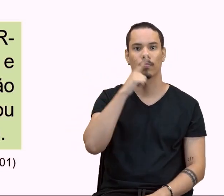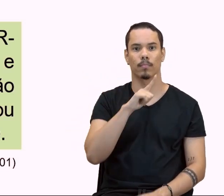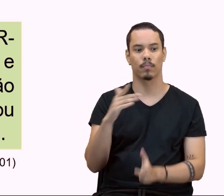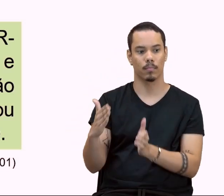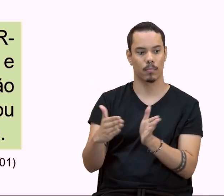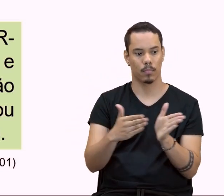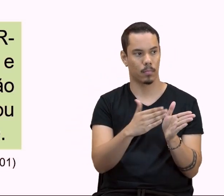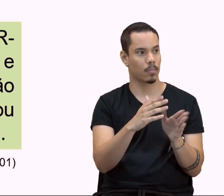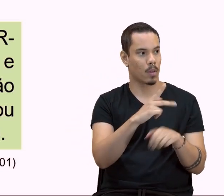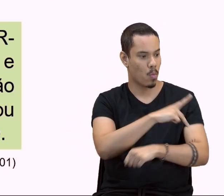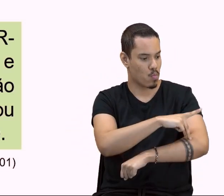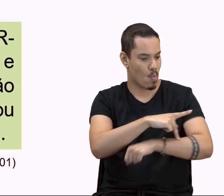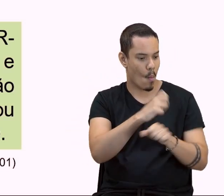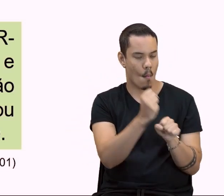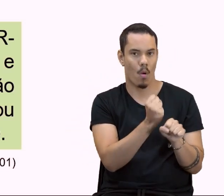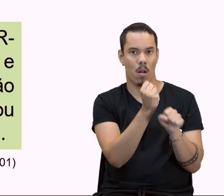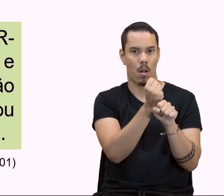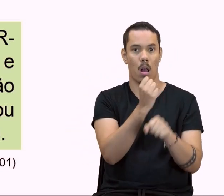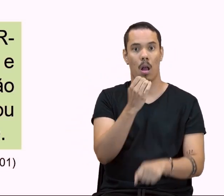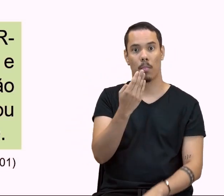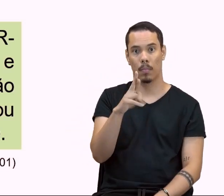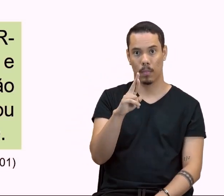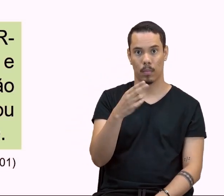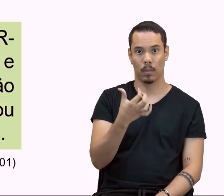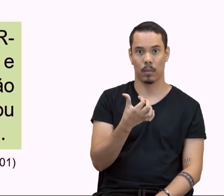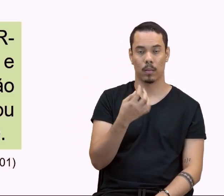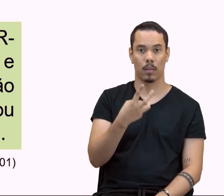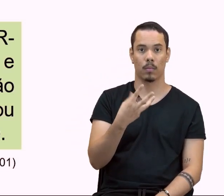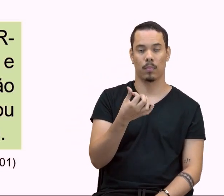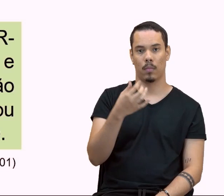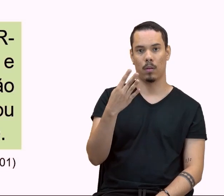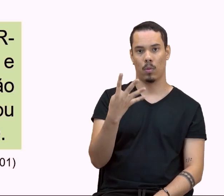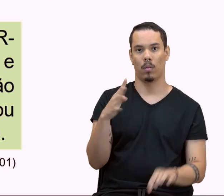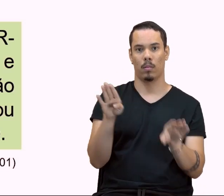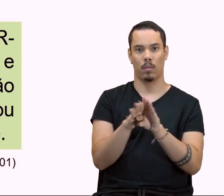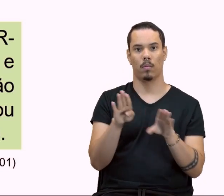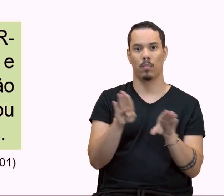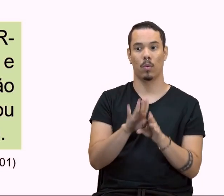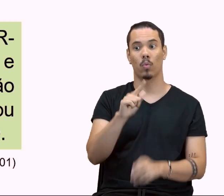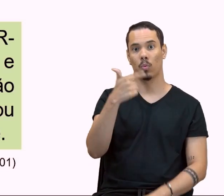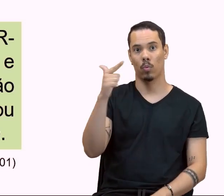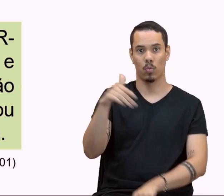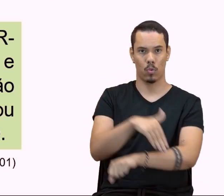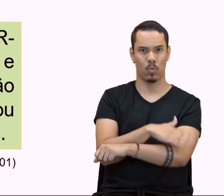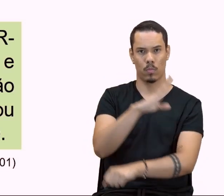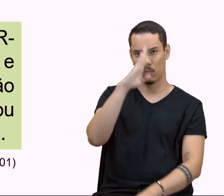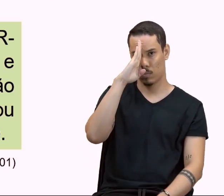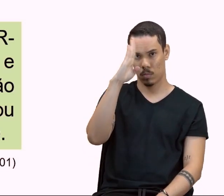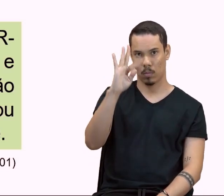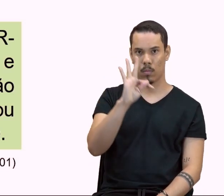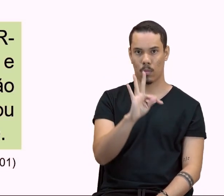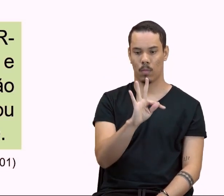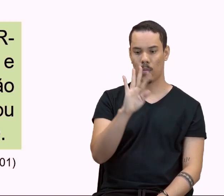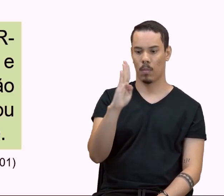assentamento. A BR-364 e a Transamazônica tinham a intenção de integrar, proteger